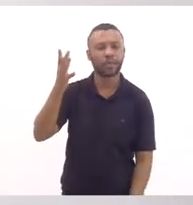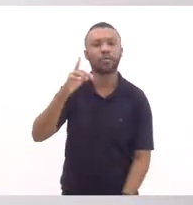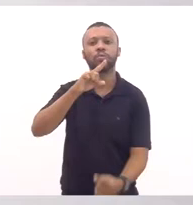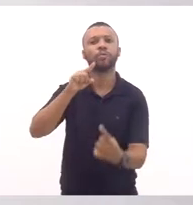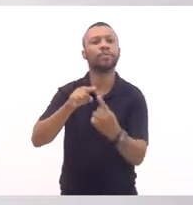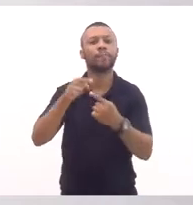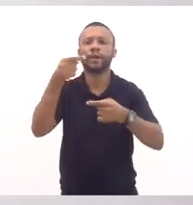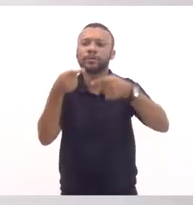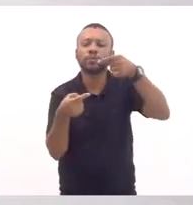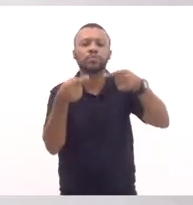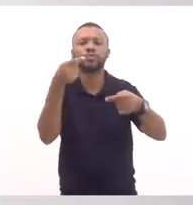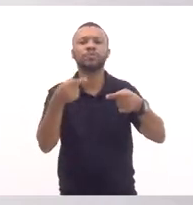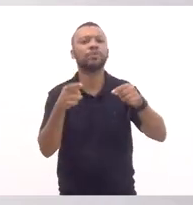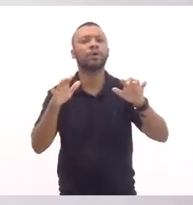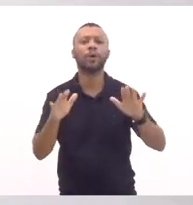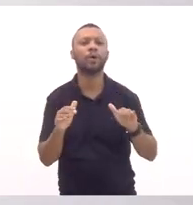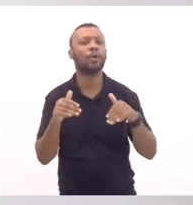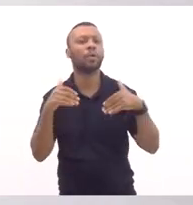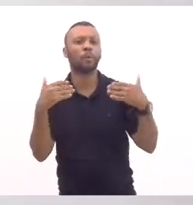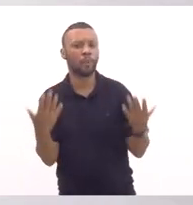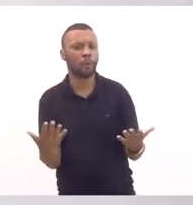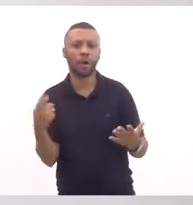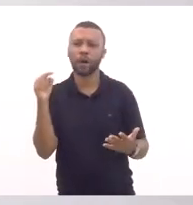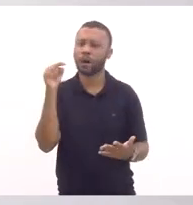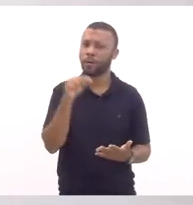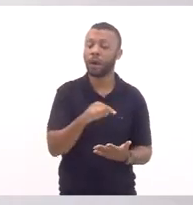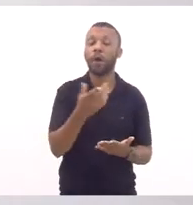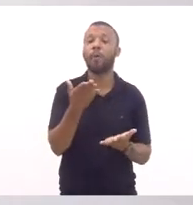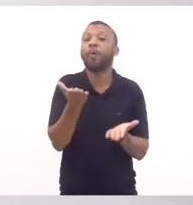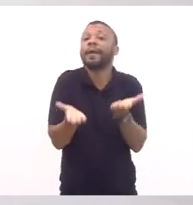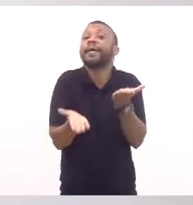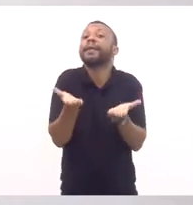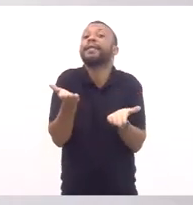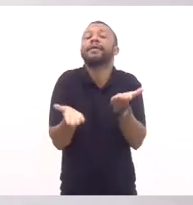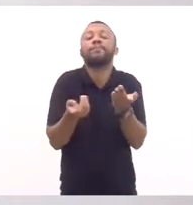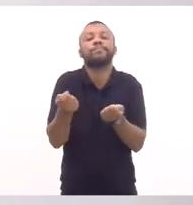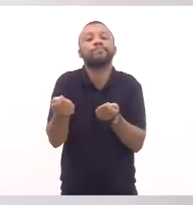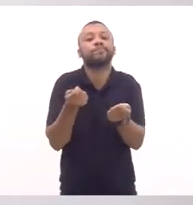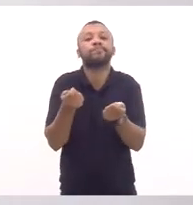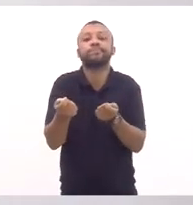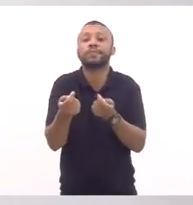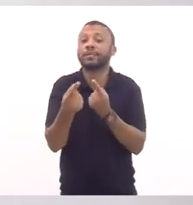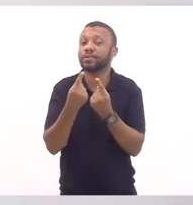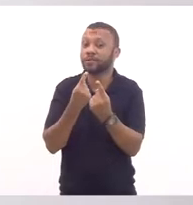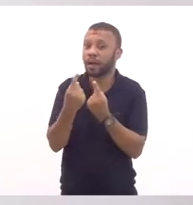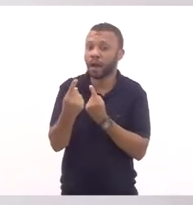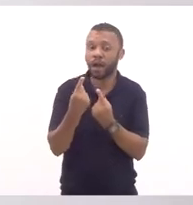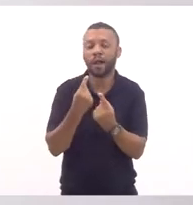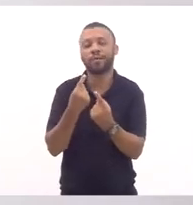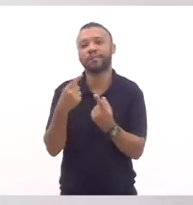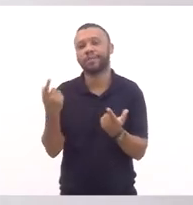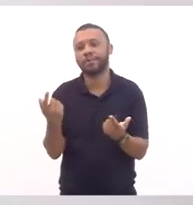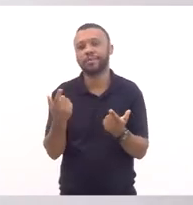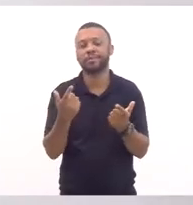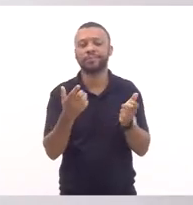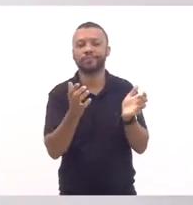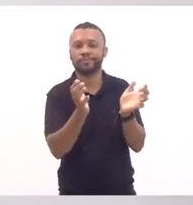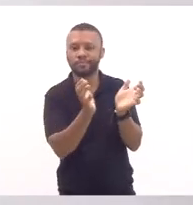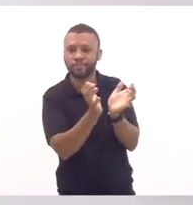exatamente qual é o equilíbrio, né, nesse diálogo entre